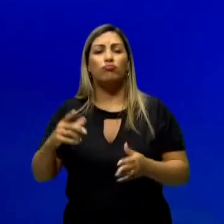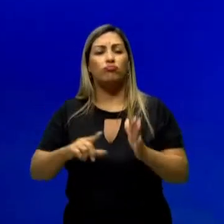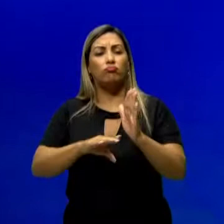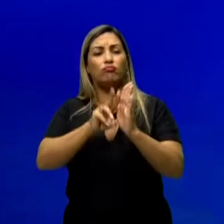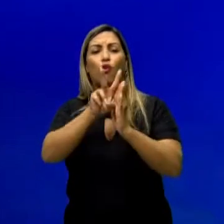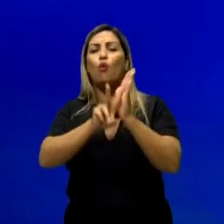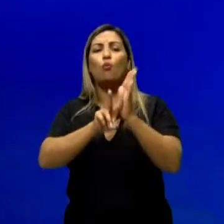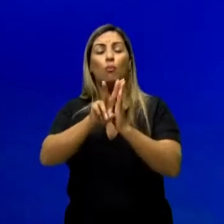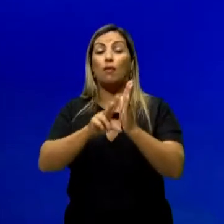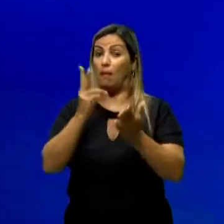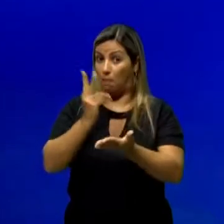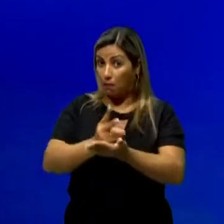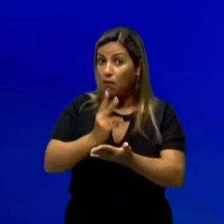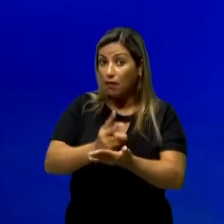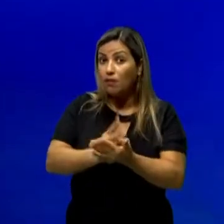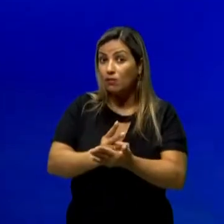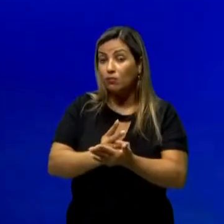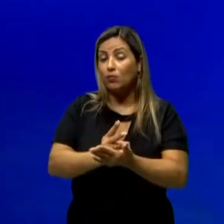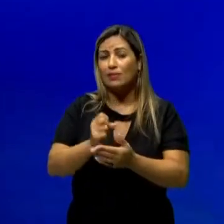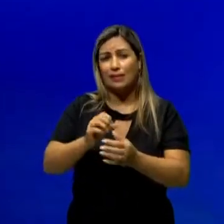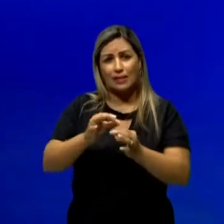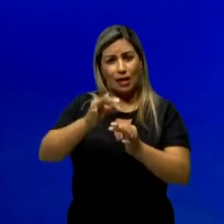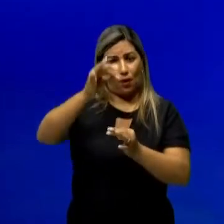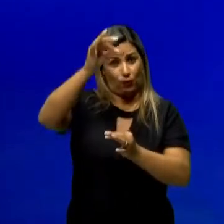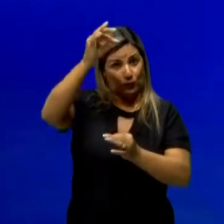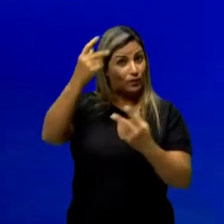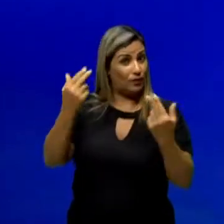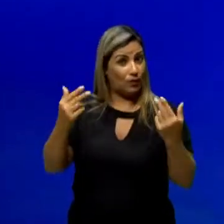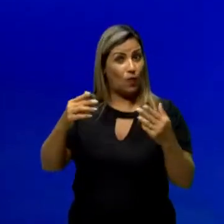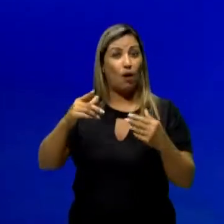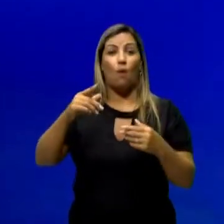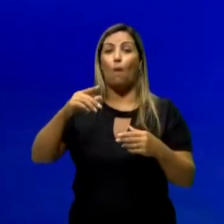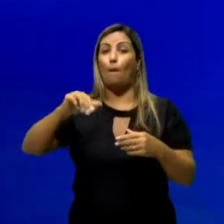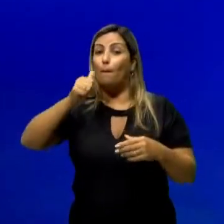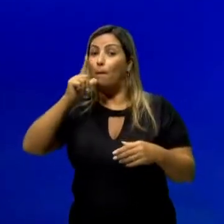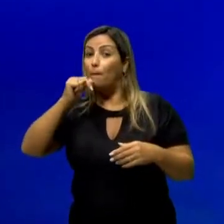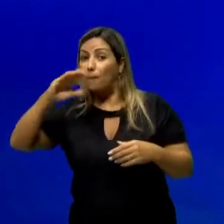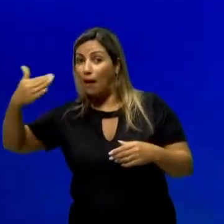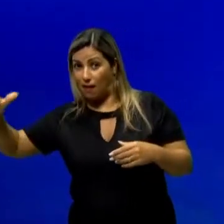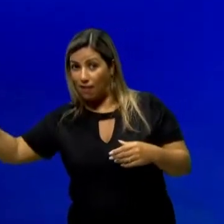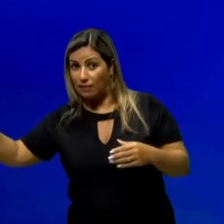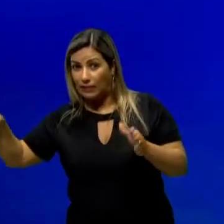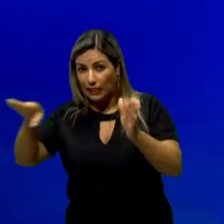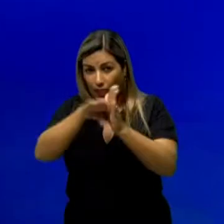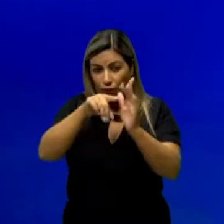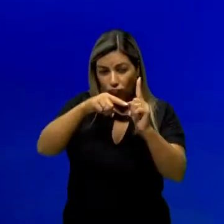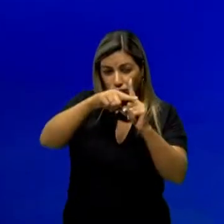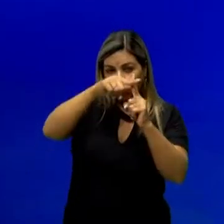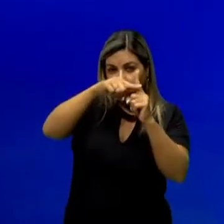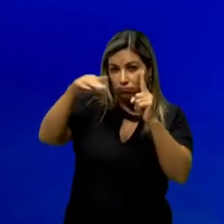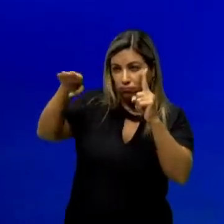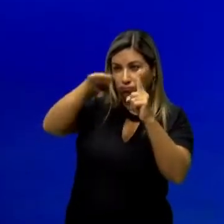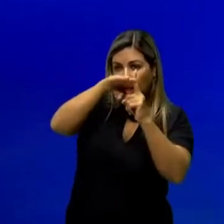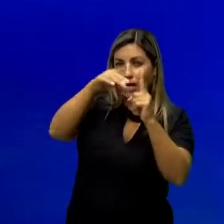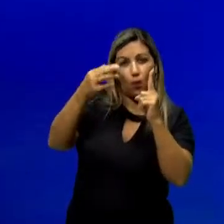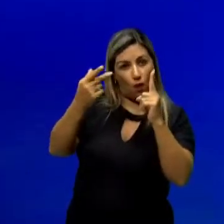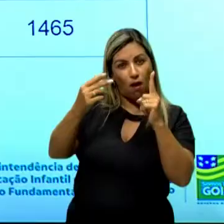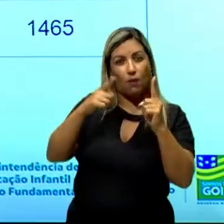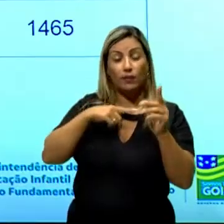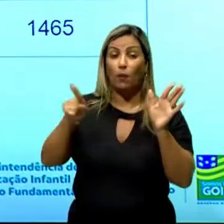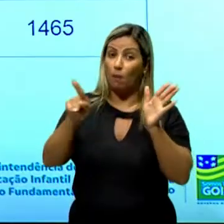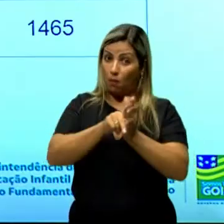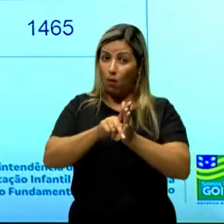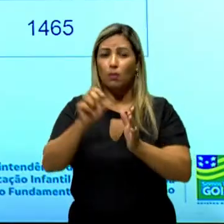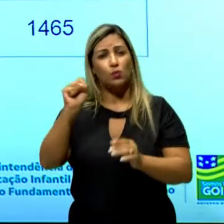temperatura é fixa, se estiver na mesma altitude em relação ao nível do mar. Portanto, são propriedades e caracterizam